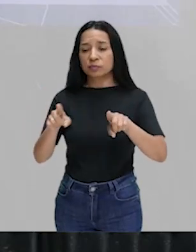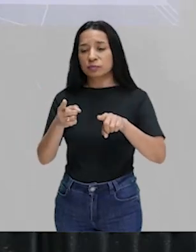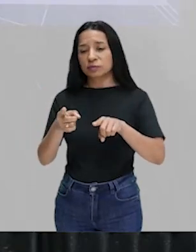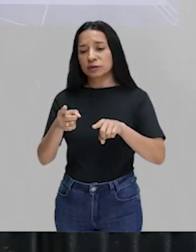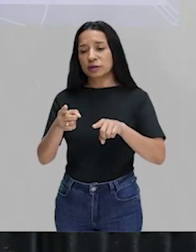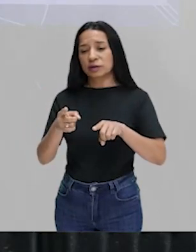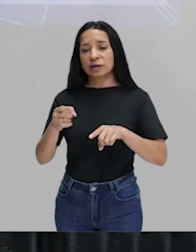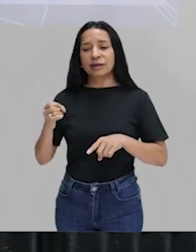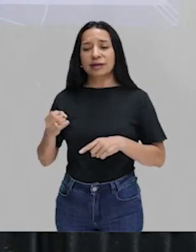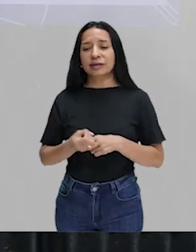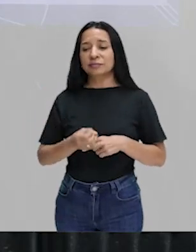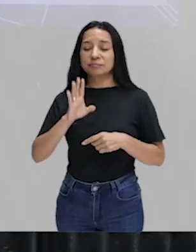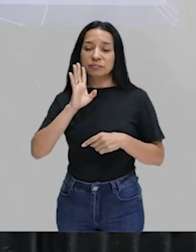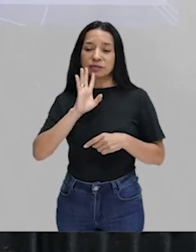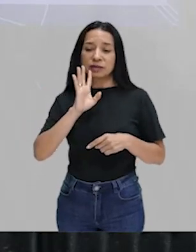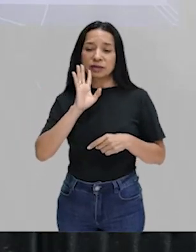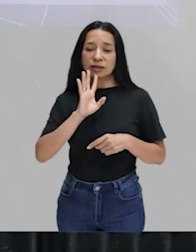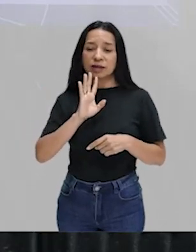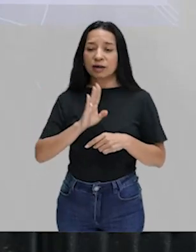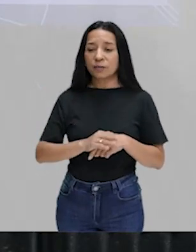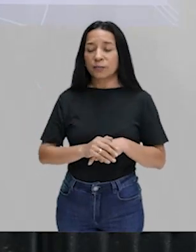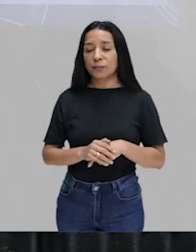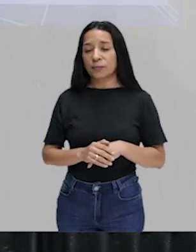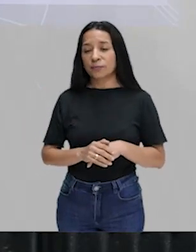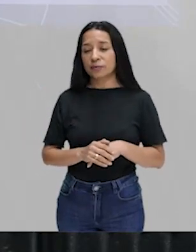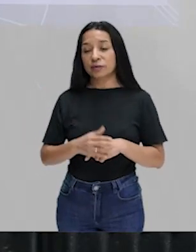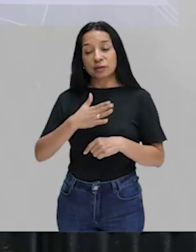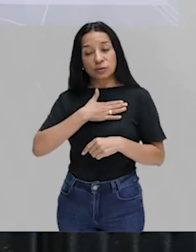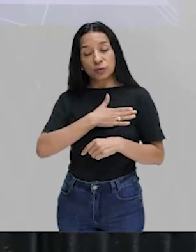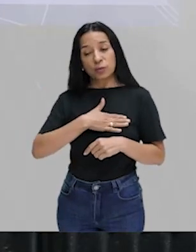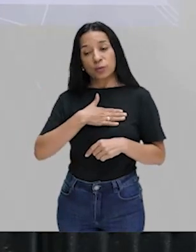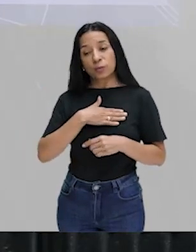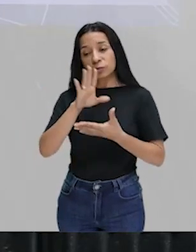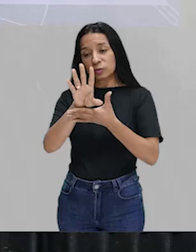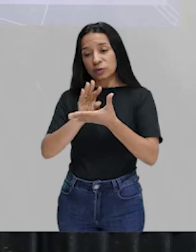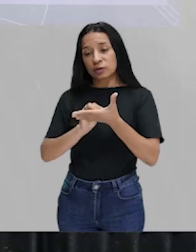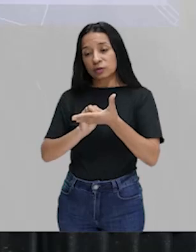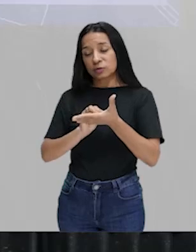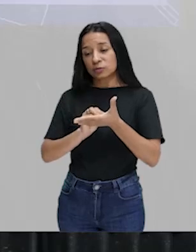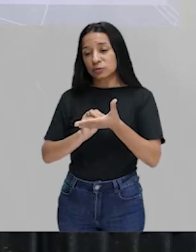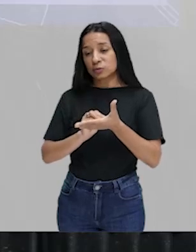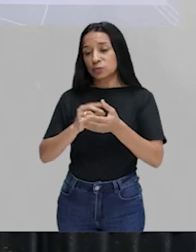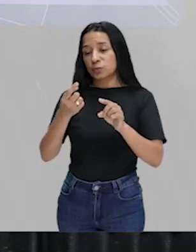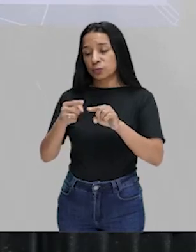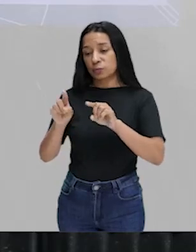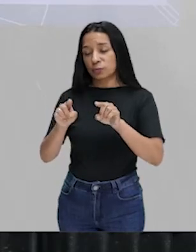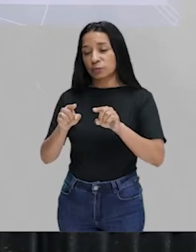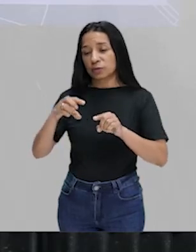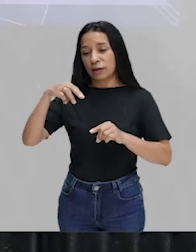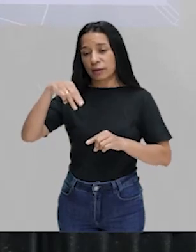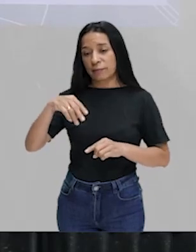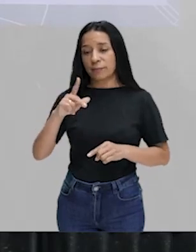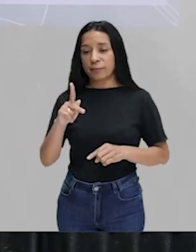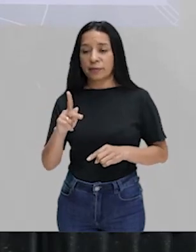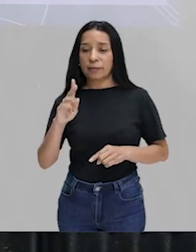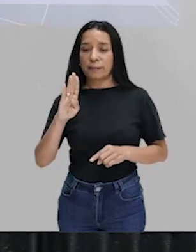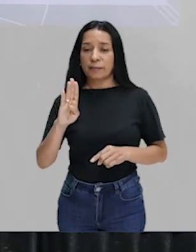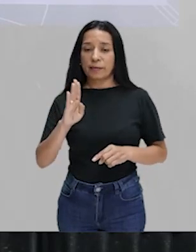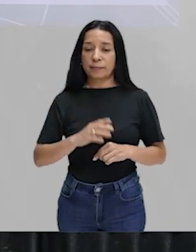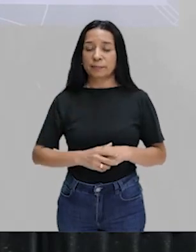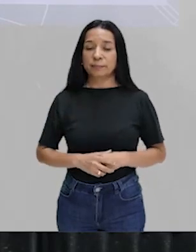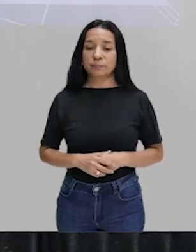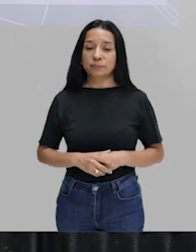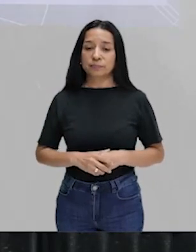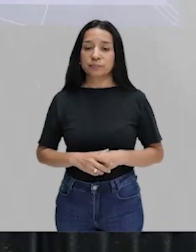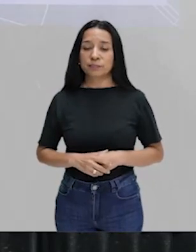bares e restaurantes que adaptam a esse estilo musical, a música popular brasileira, tá bom? Vou fazer